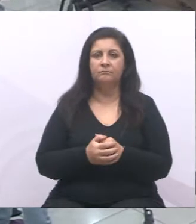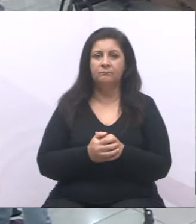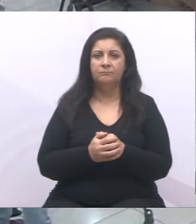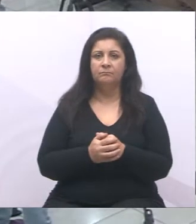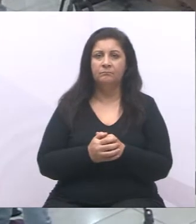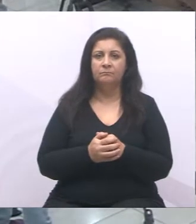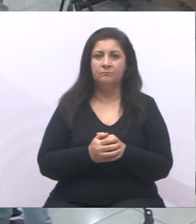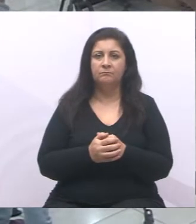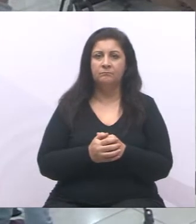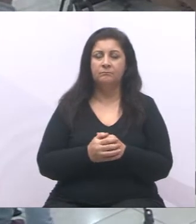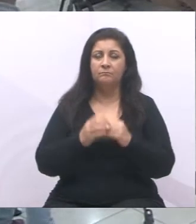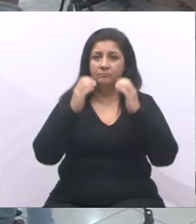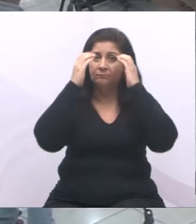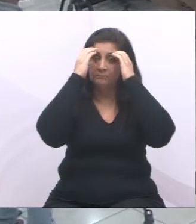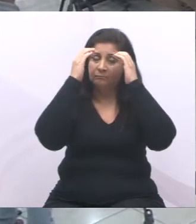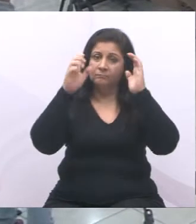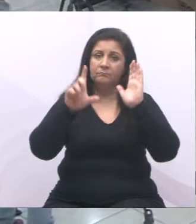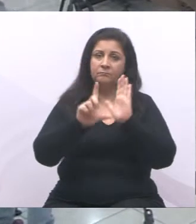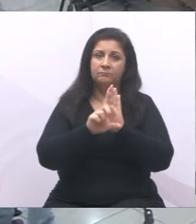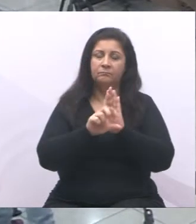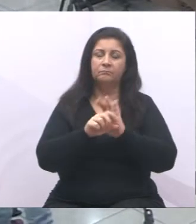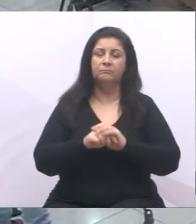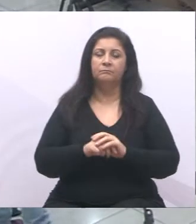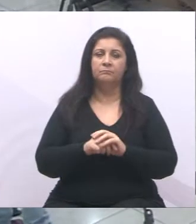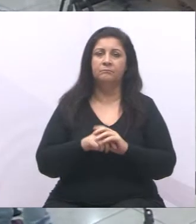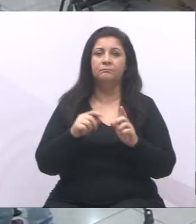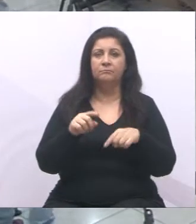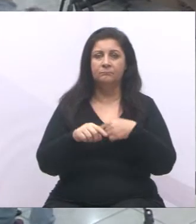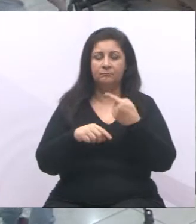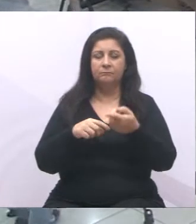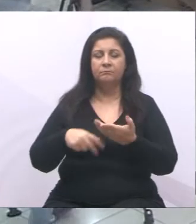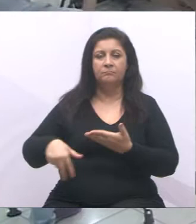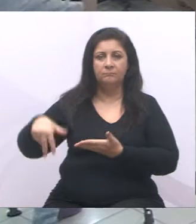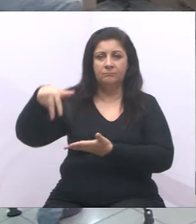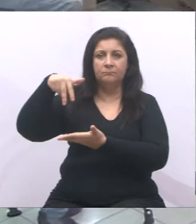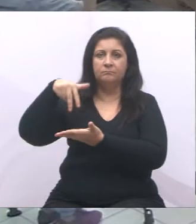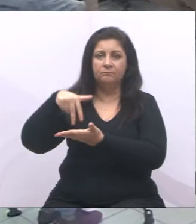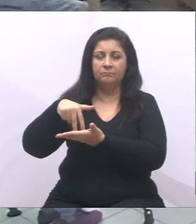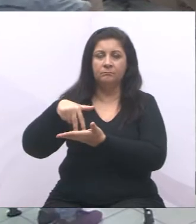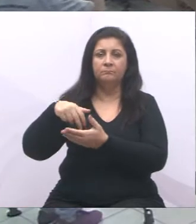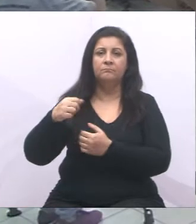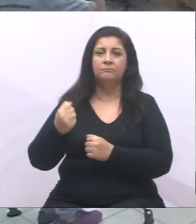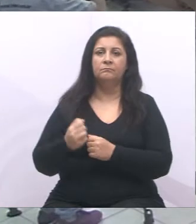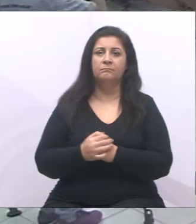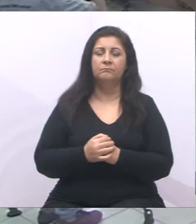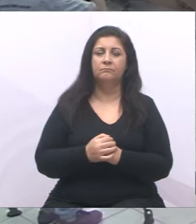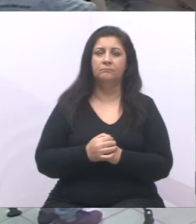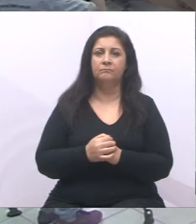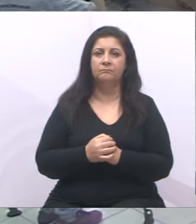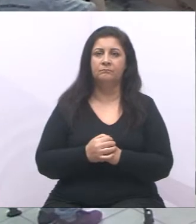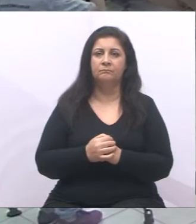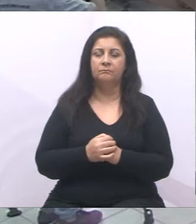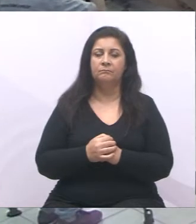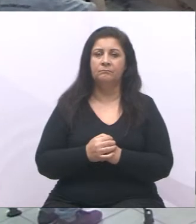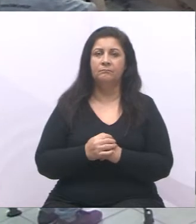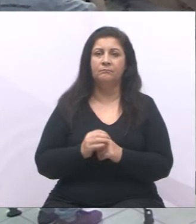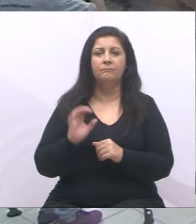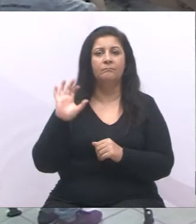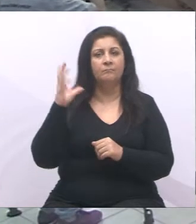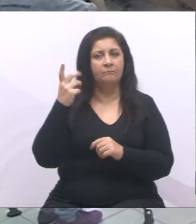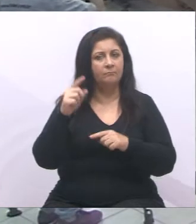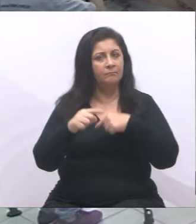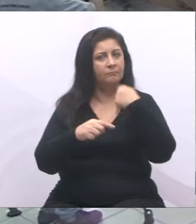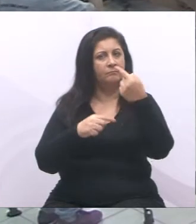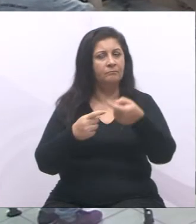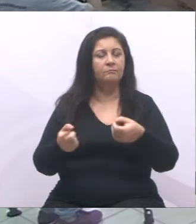prazo legal. E assim, o ato de posse, diplomação, aliás, de posse dela se dará no momento